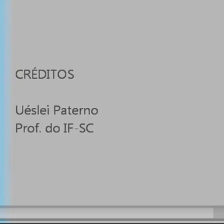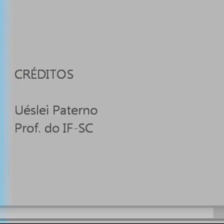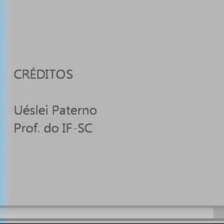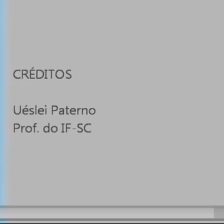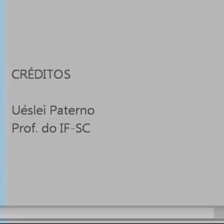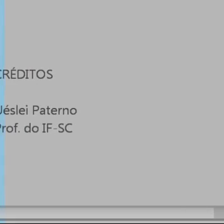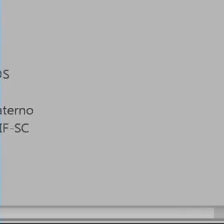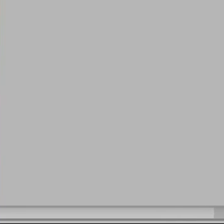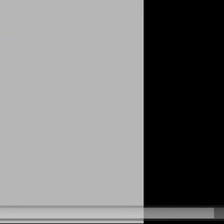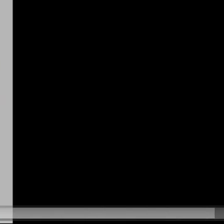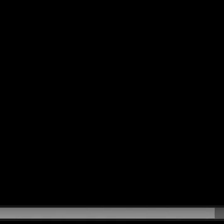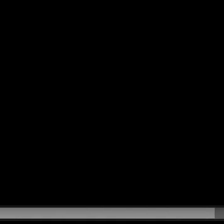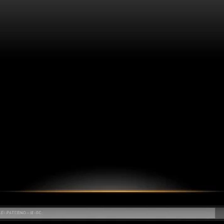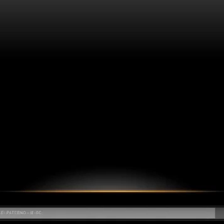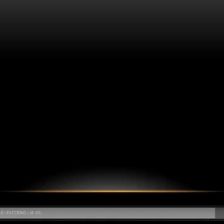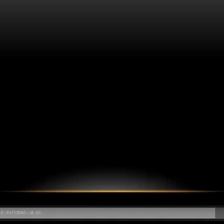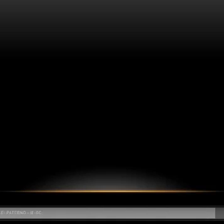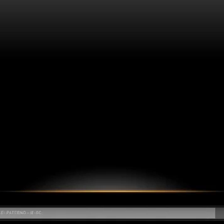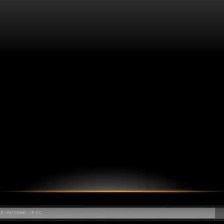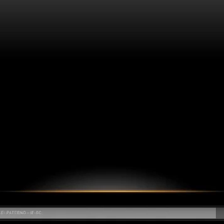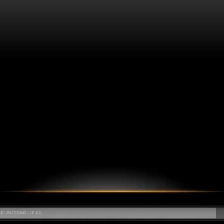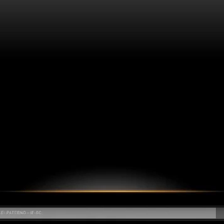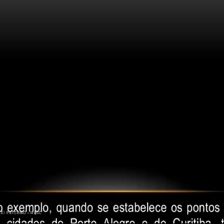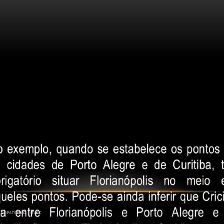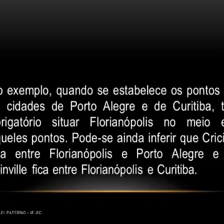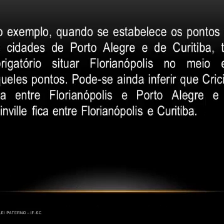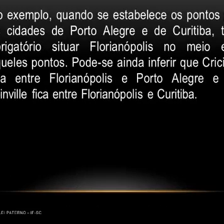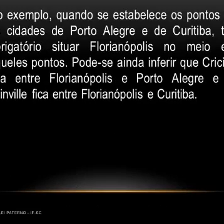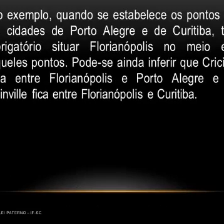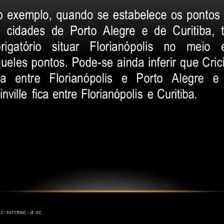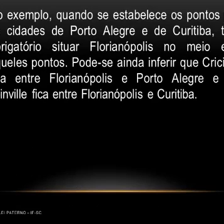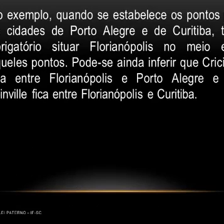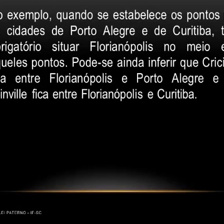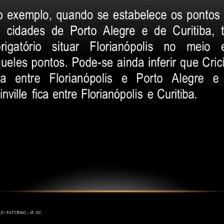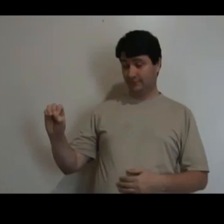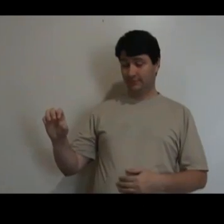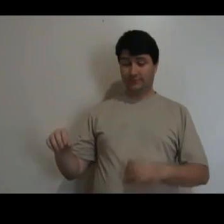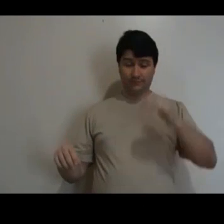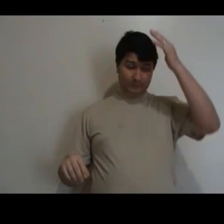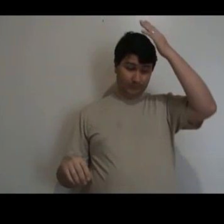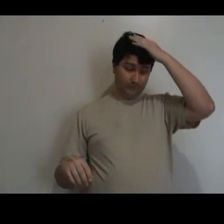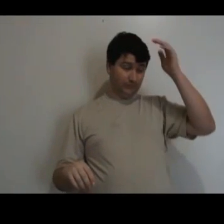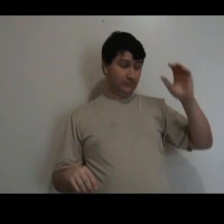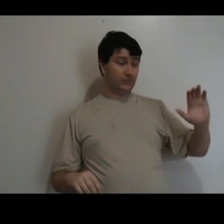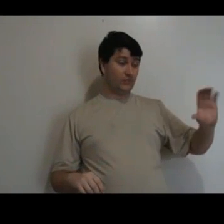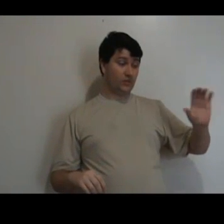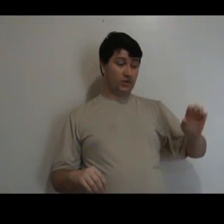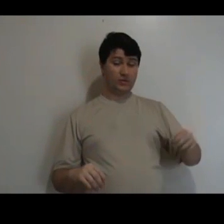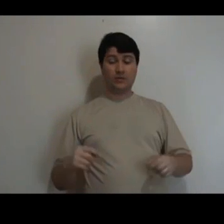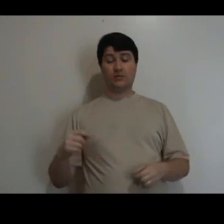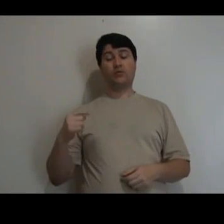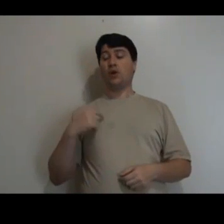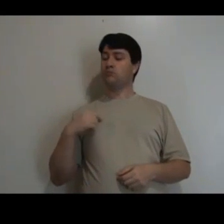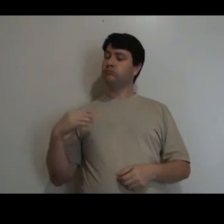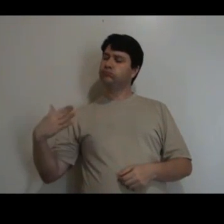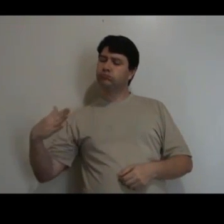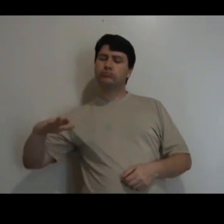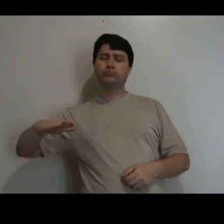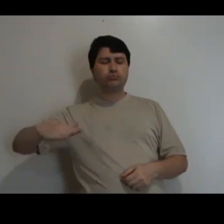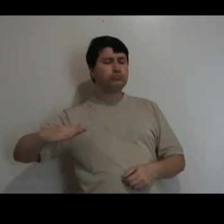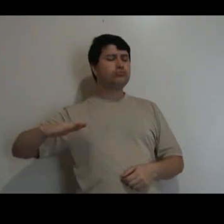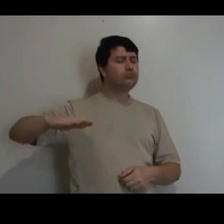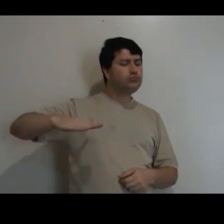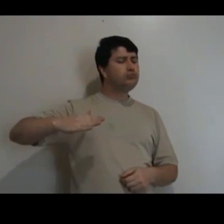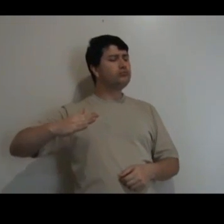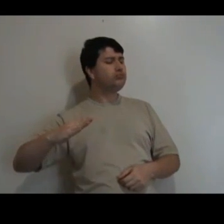Tá certo? Deu de entender isso, né? Vamos seguir para mais um exemplo. Vamos fazer um outro exemplo. Ó. Tem Porto Alegre e